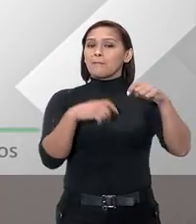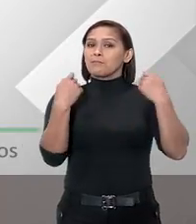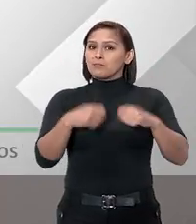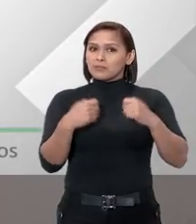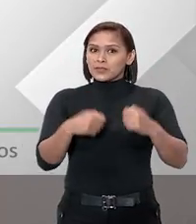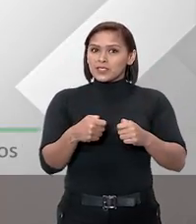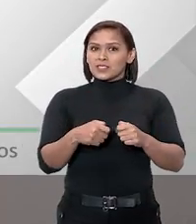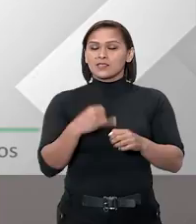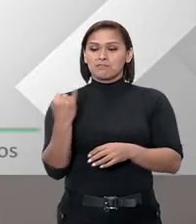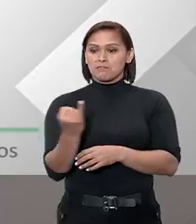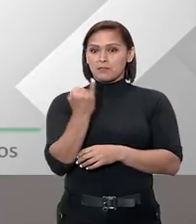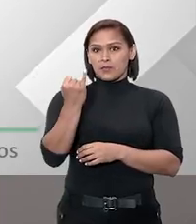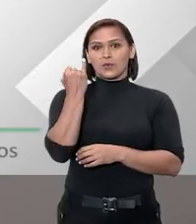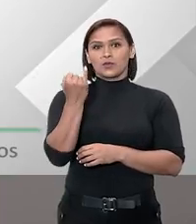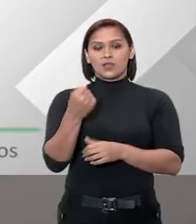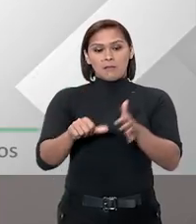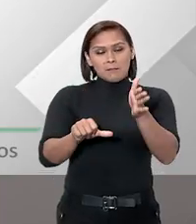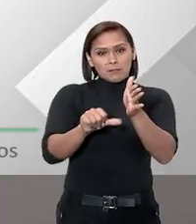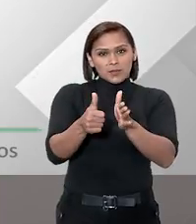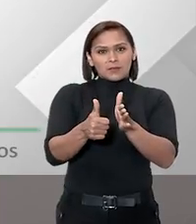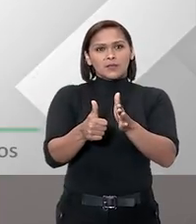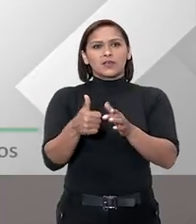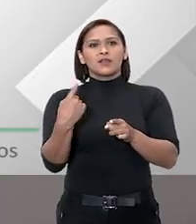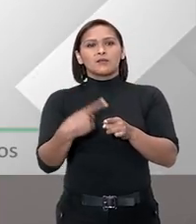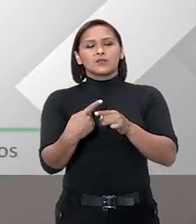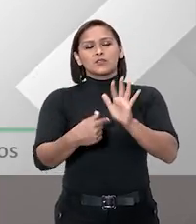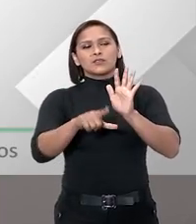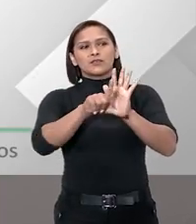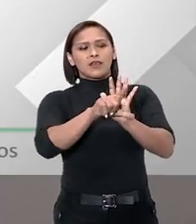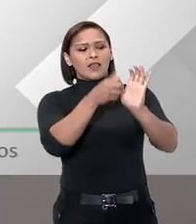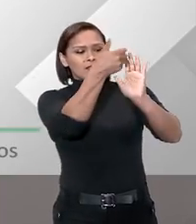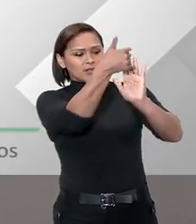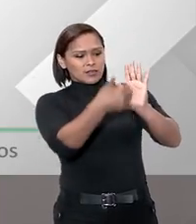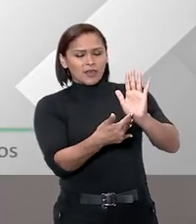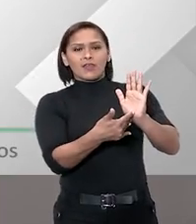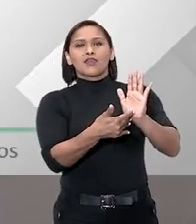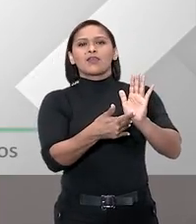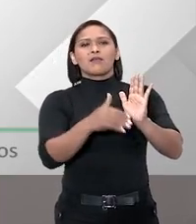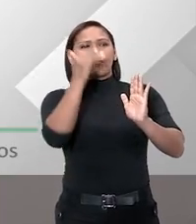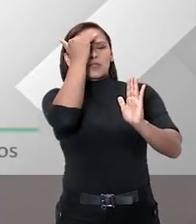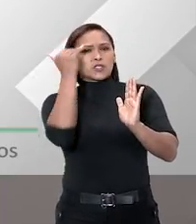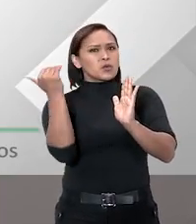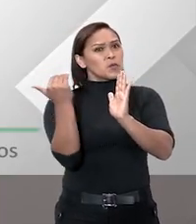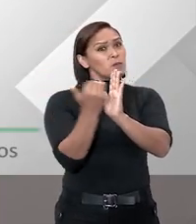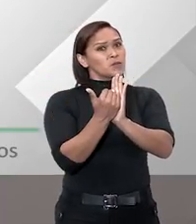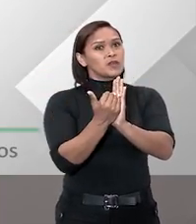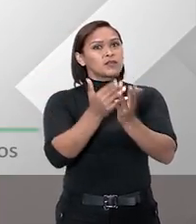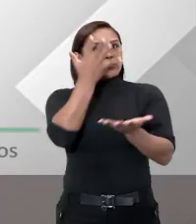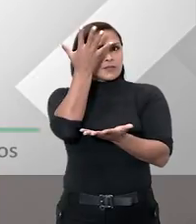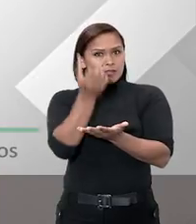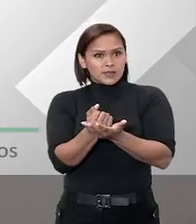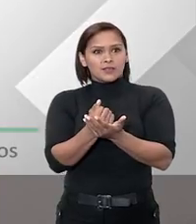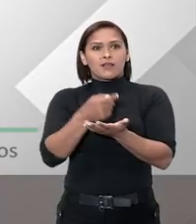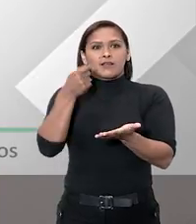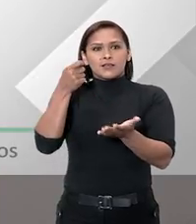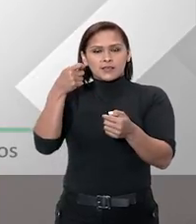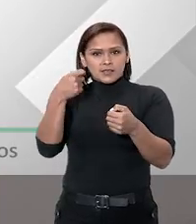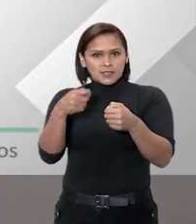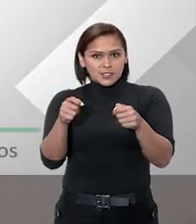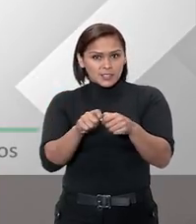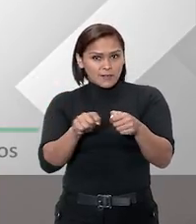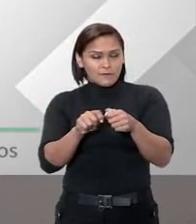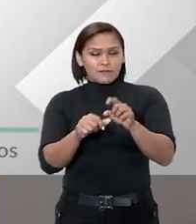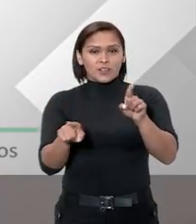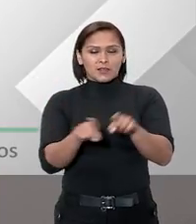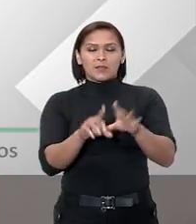devem priorizar. É por isso que a lei está aí para ser cumprida, para ser atendida, ser executada, mas